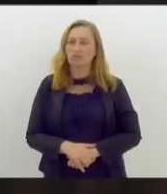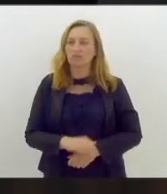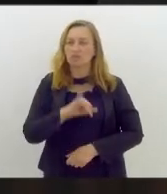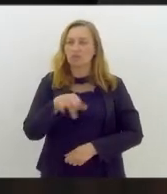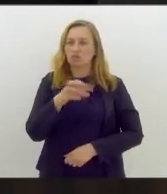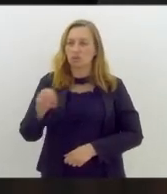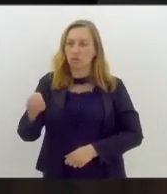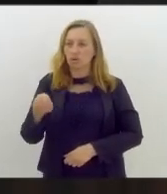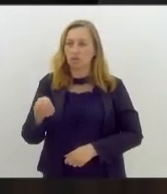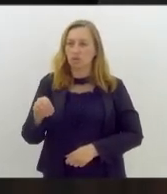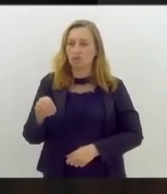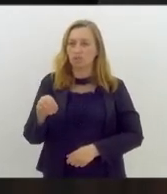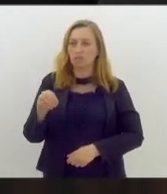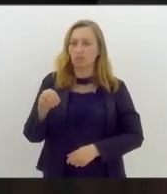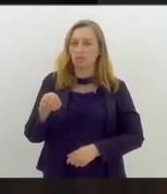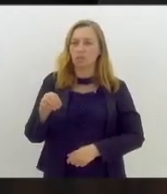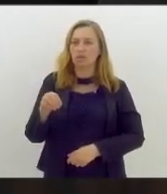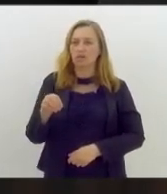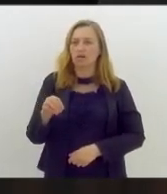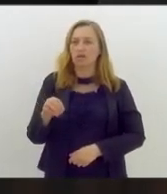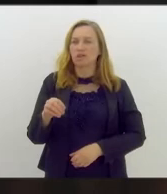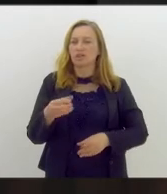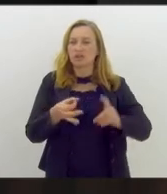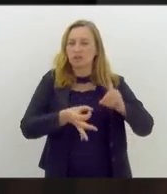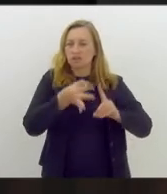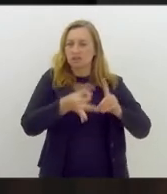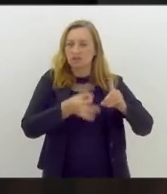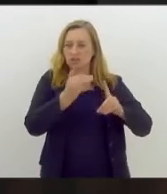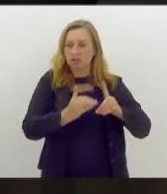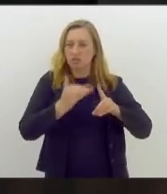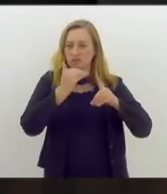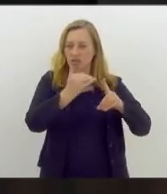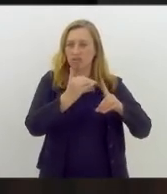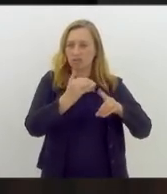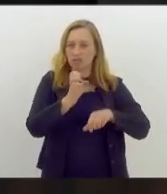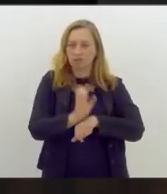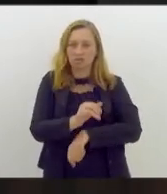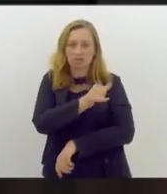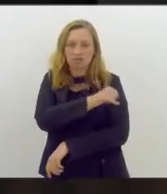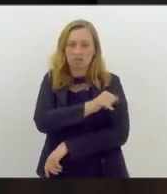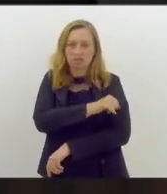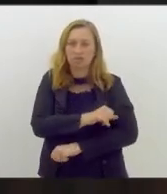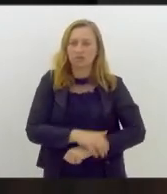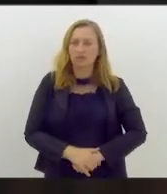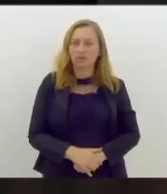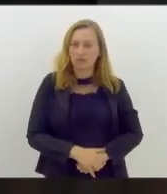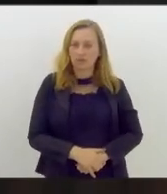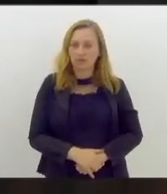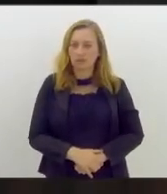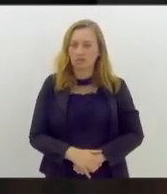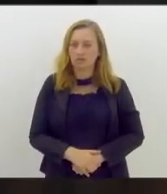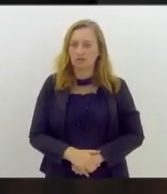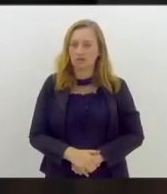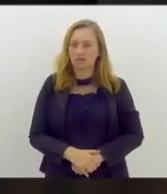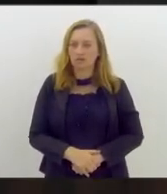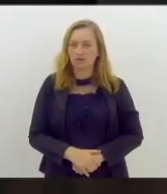João Batista Damasceno, desembargador do Tribunal de Justiça do Estado do Rio de Janeiro, do excelentíssimo senhor Edson